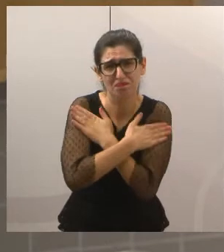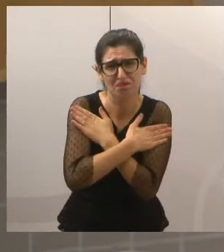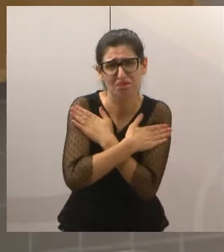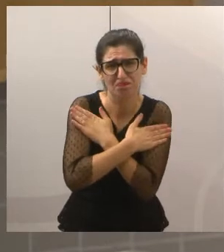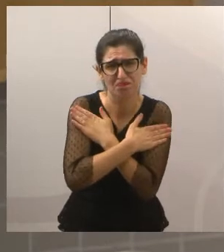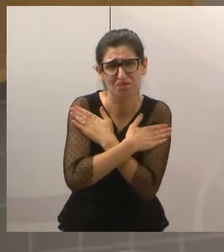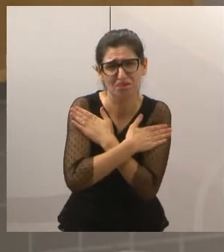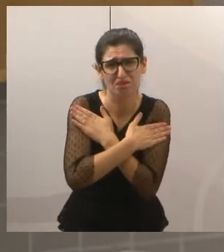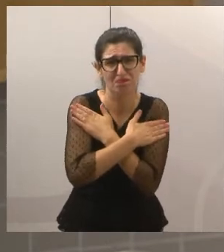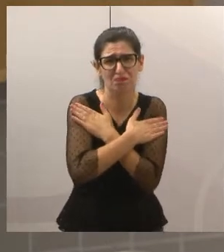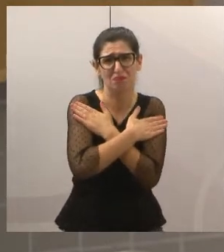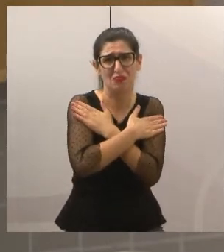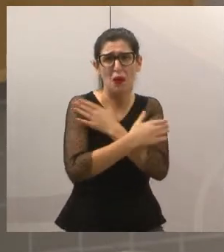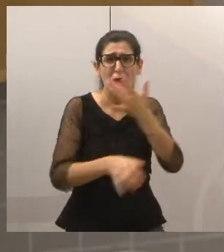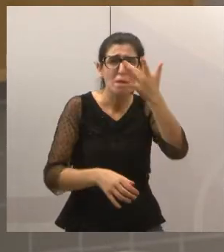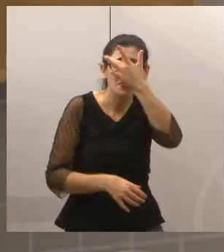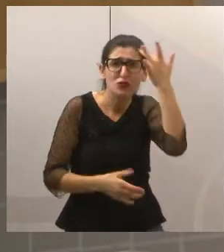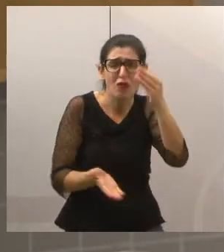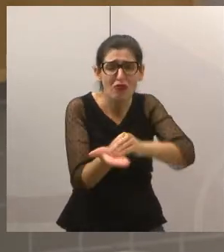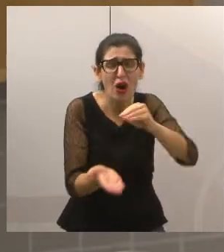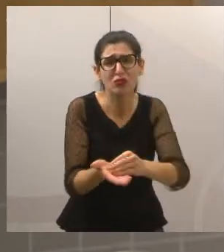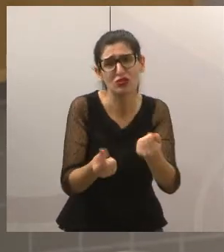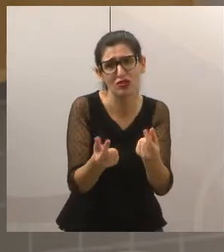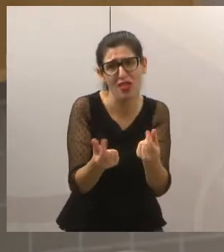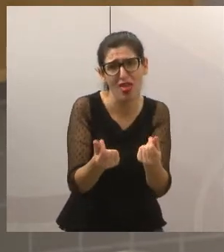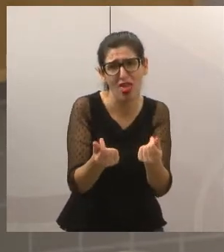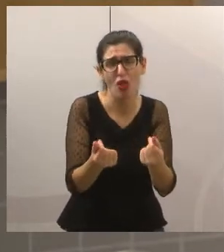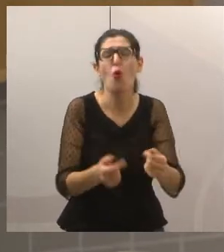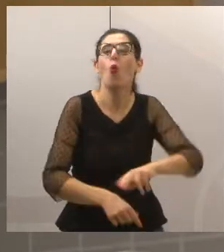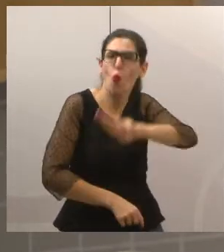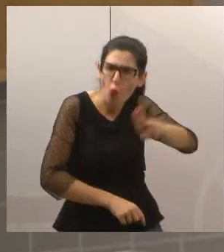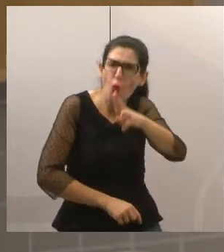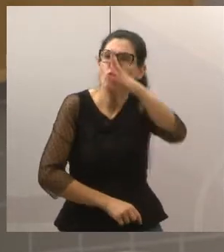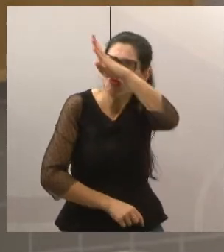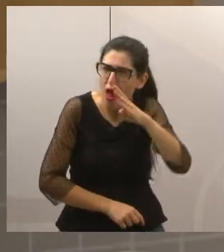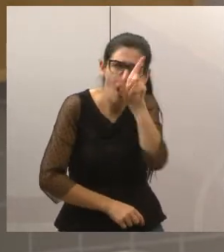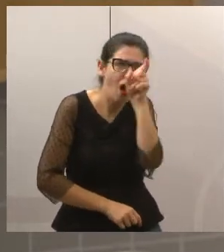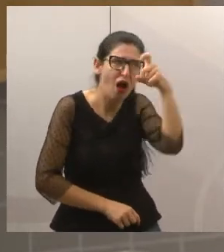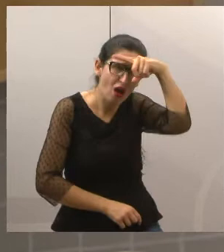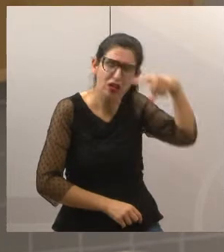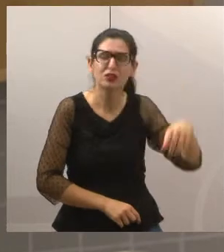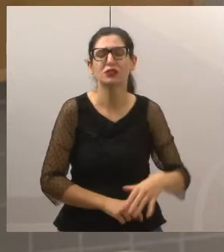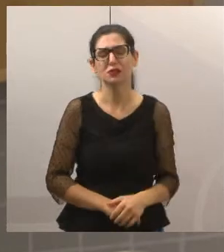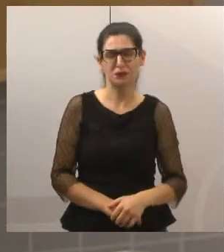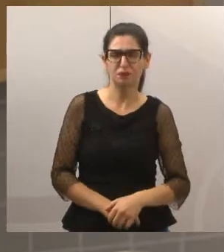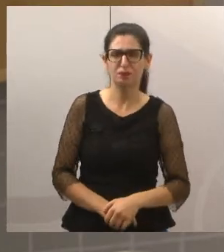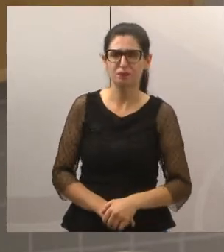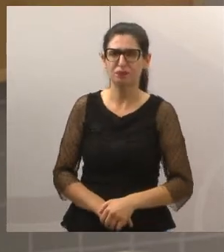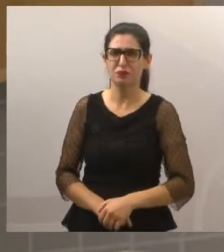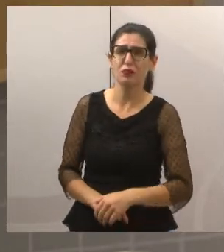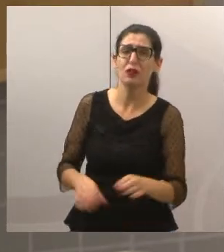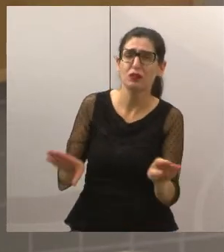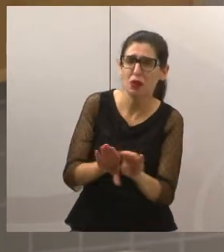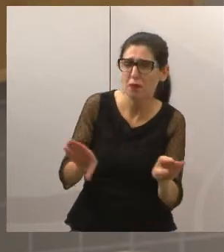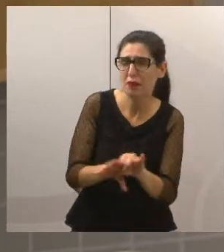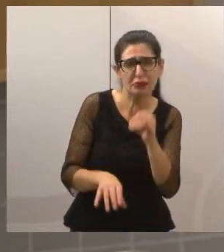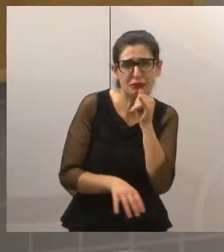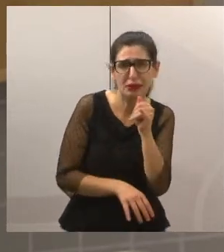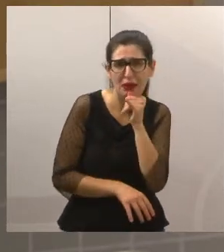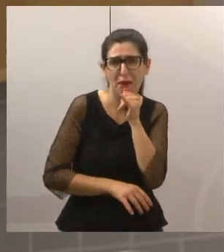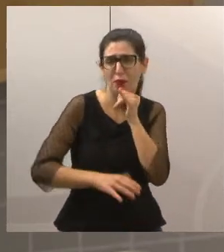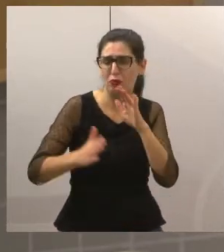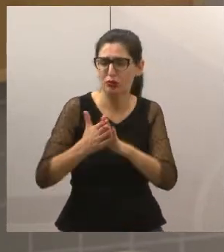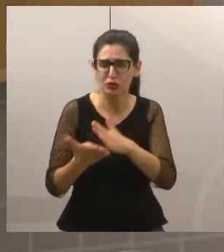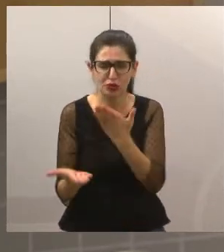público. E o poder público que está perto das pessoas é a prefeitura, né, não é o governo do Estado, não é a União. Então, por isso que a